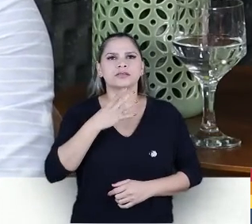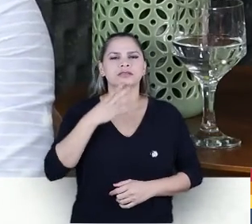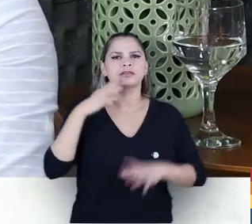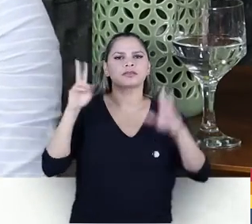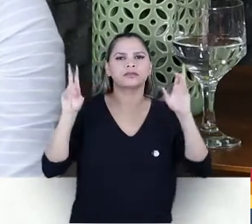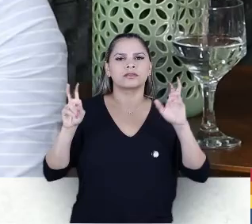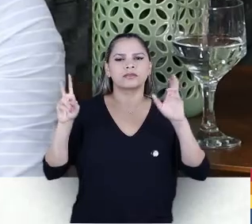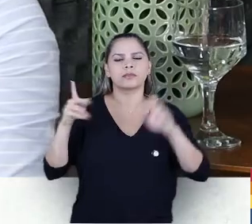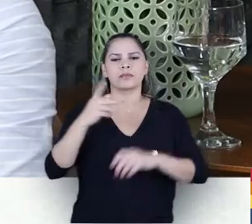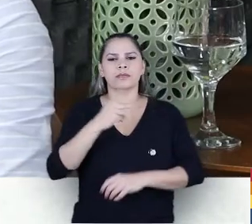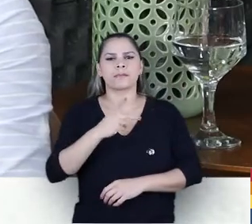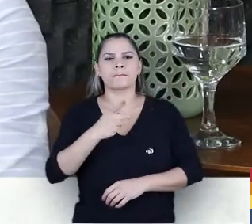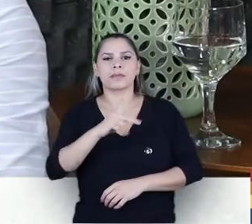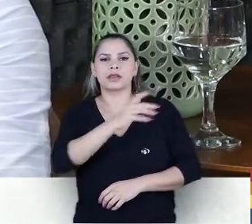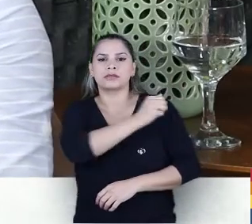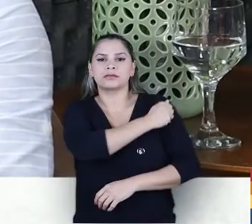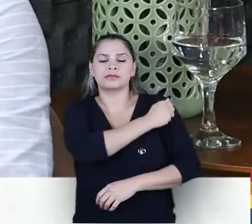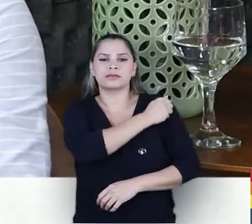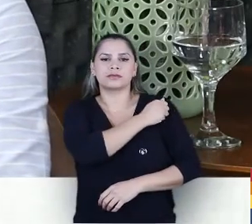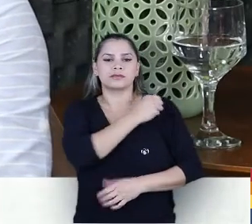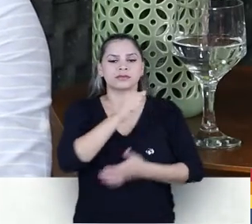protagonismo.